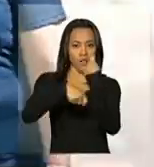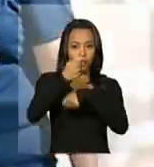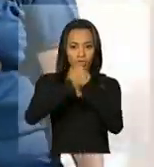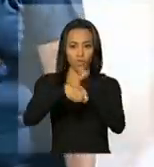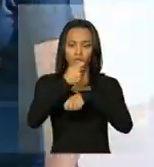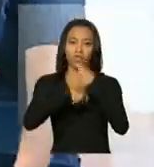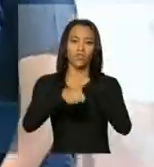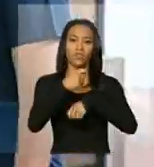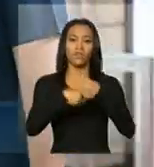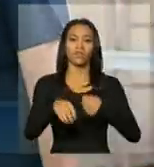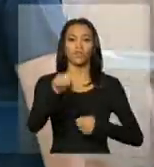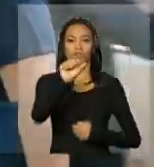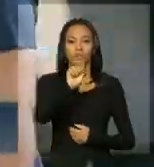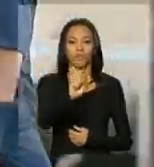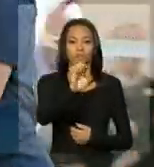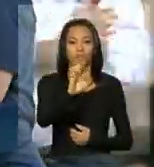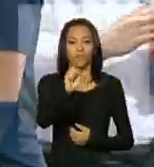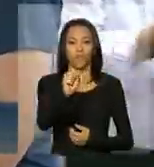SEST SENAT.